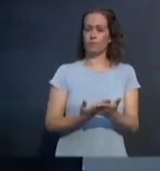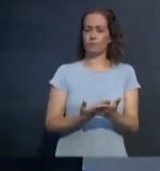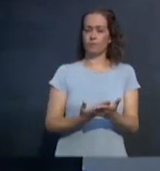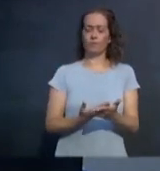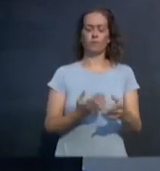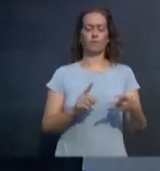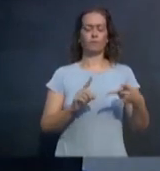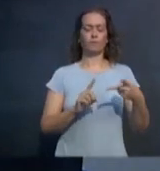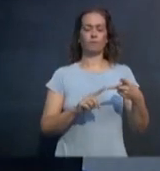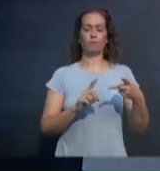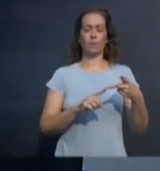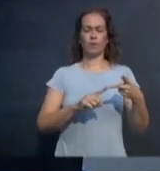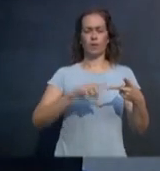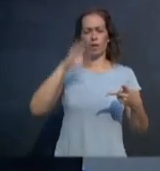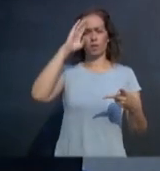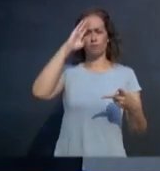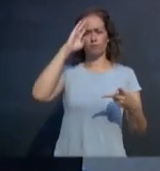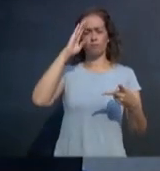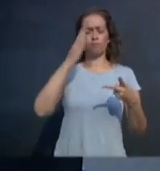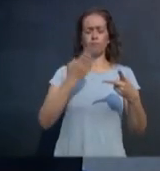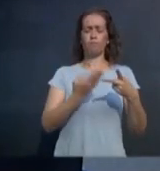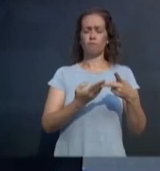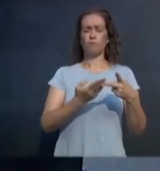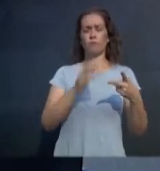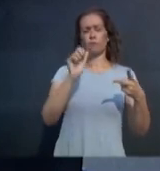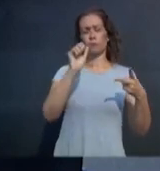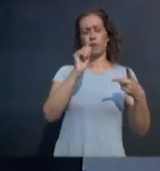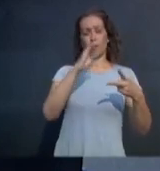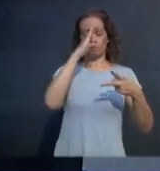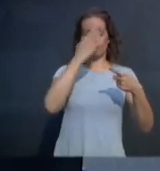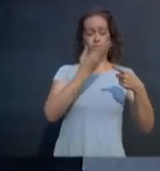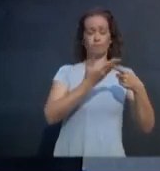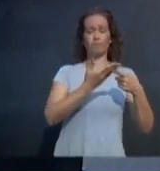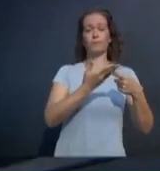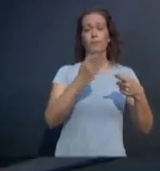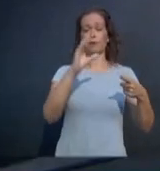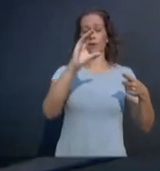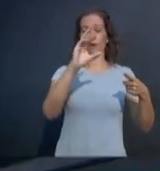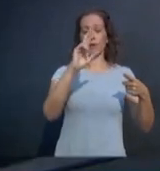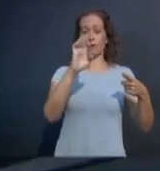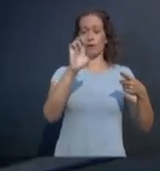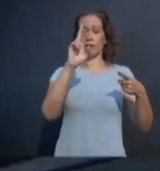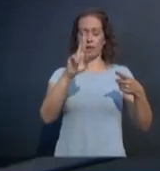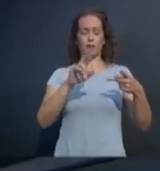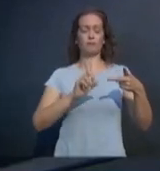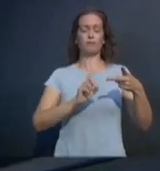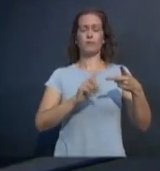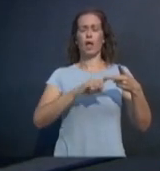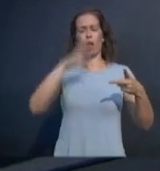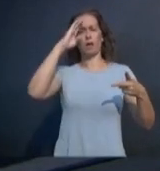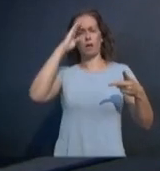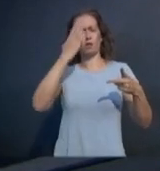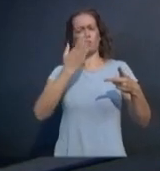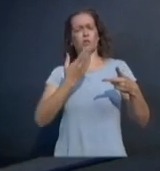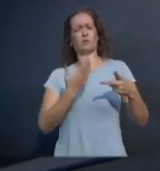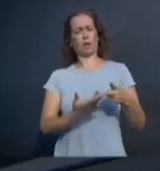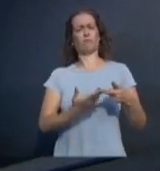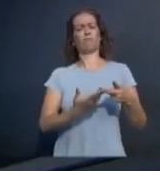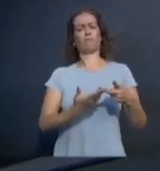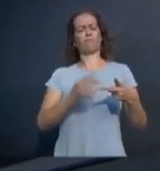acreditar e confiar. Vamos falar juntos? Crer, acreditar,